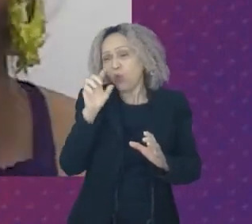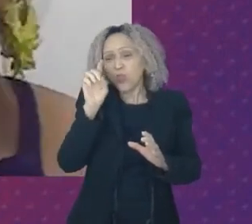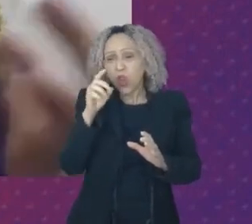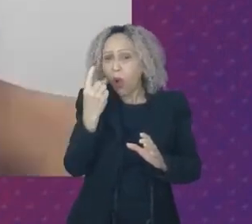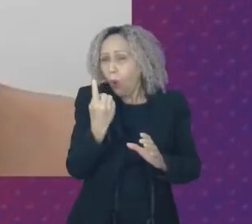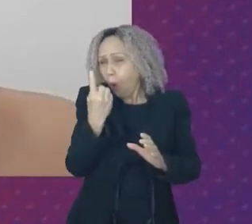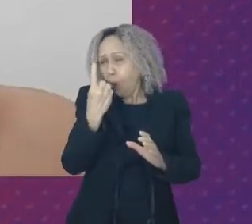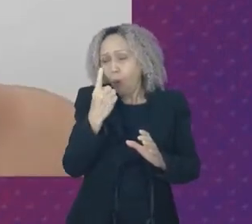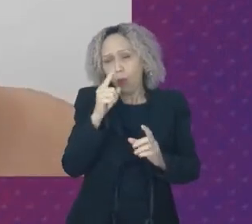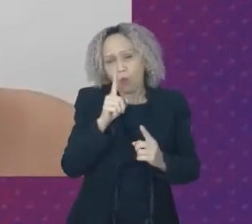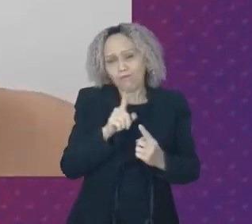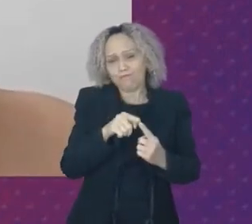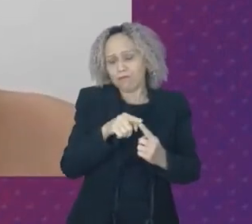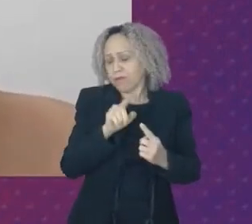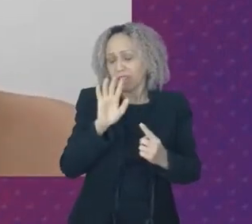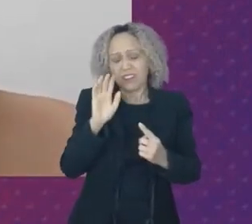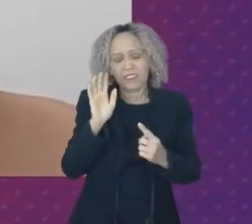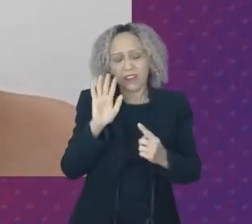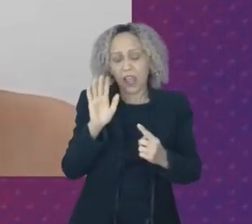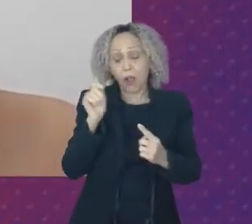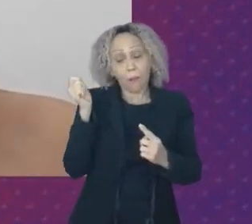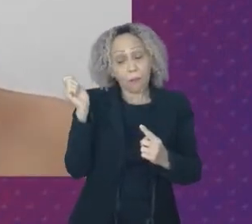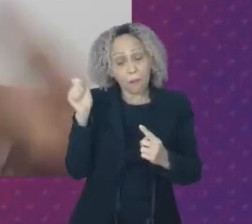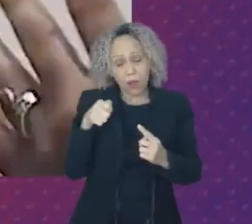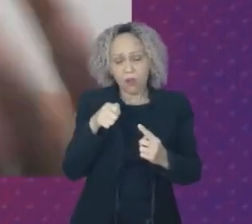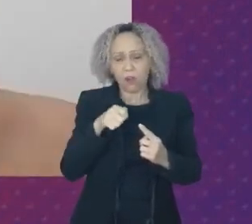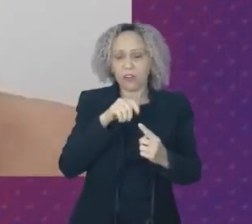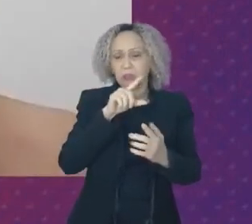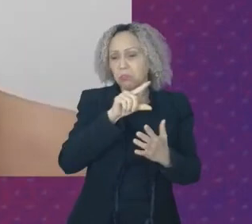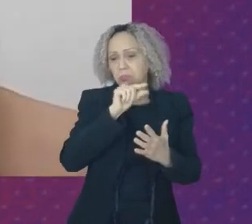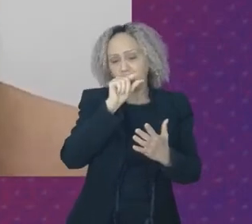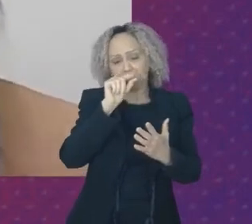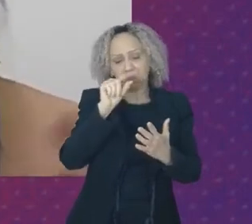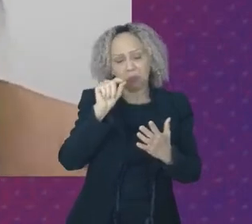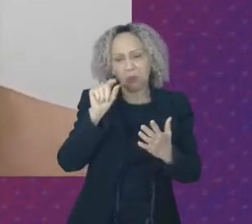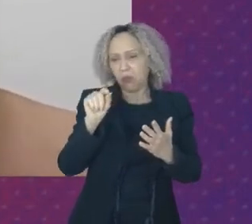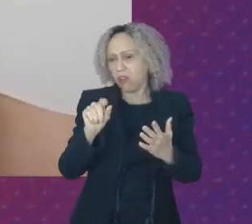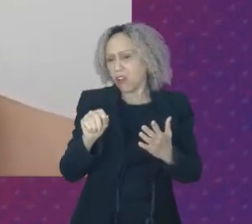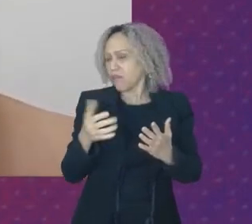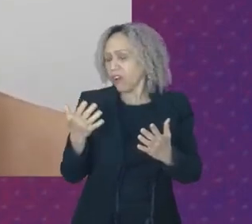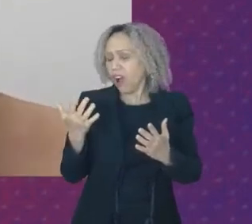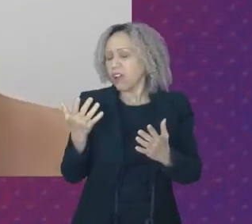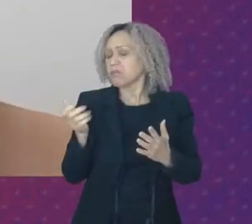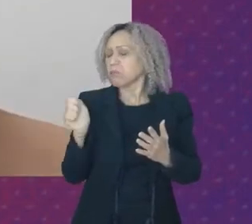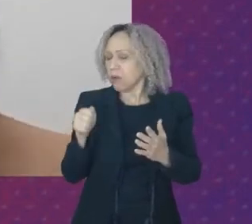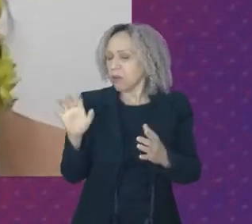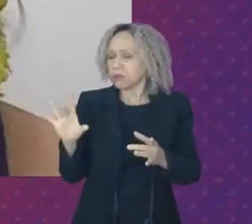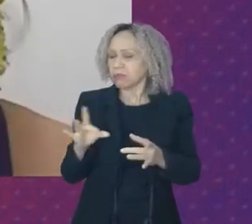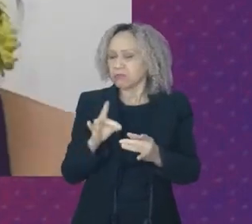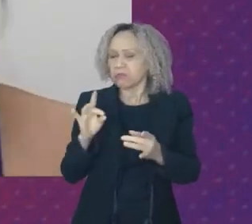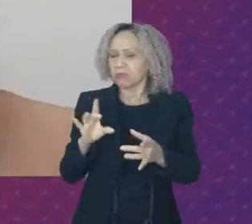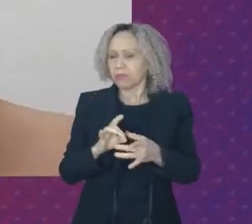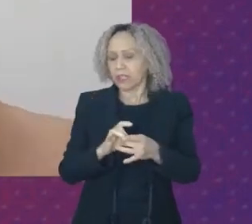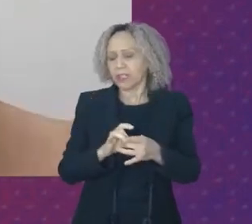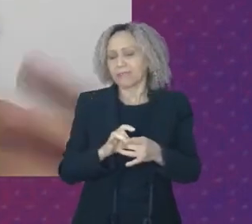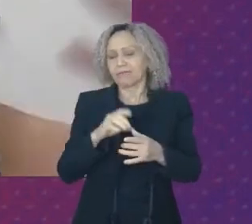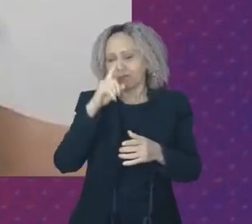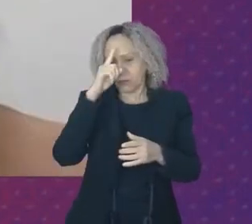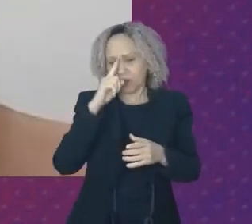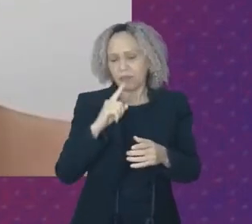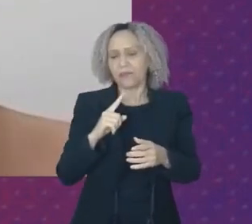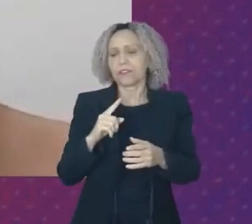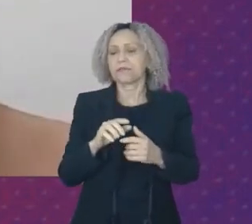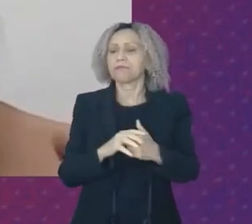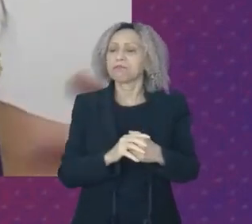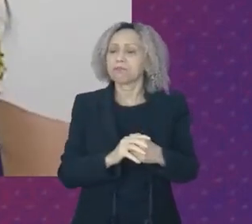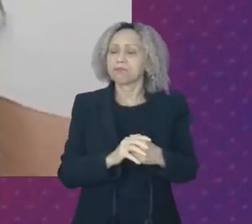sério e outras vão exigir que você tenha uma comunicação mais leve, mais didática, mais dinâmica. Então,